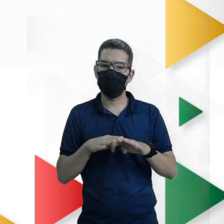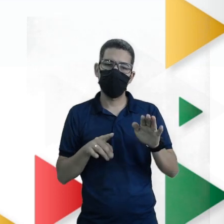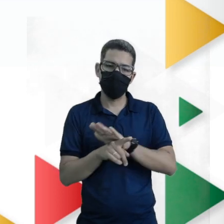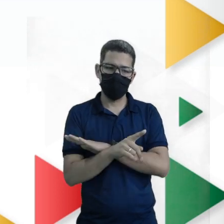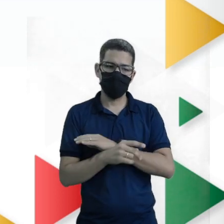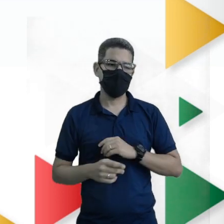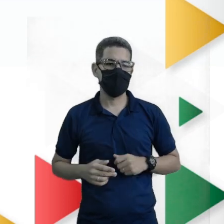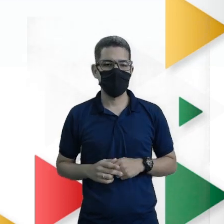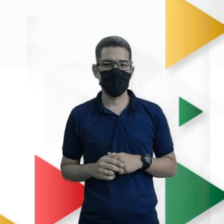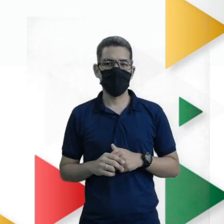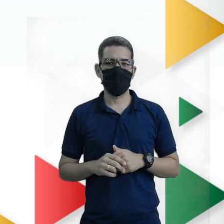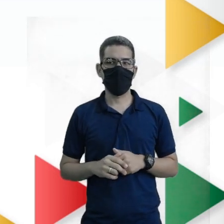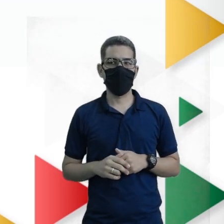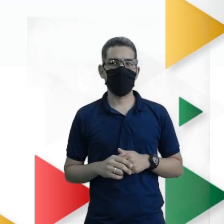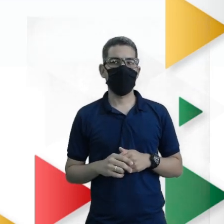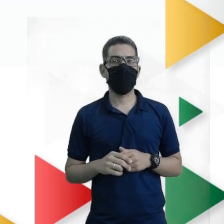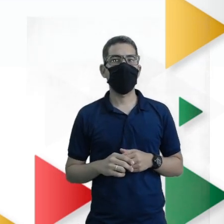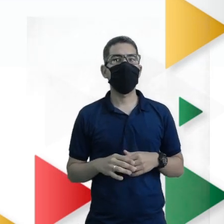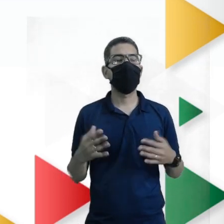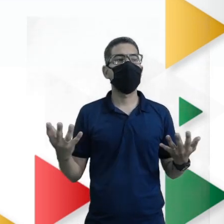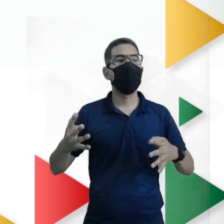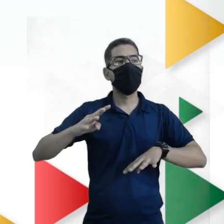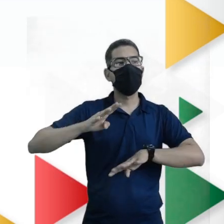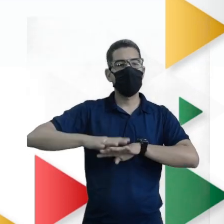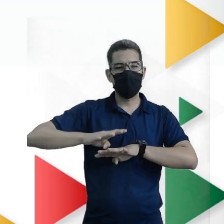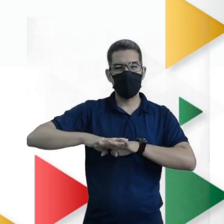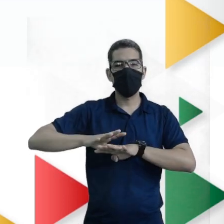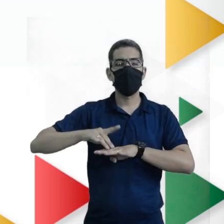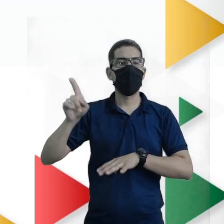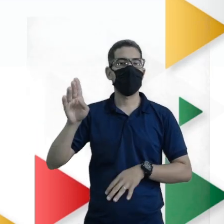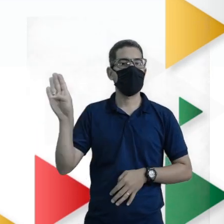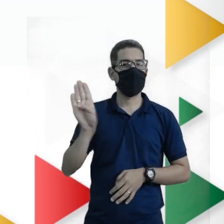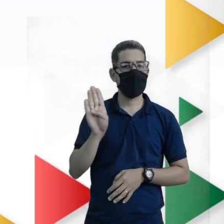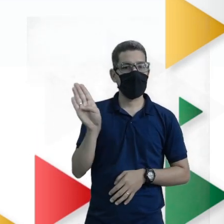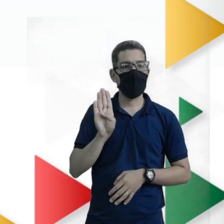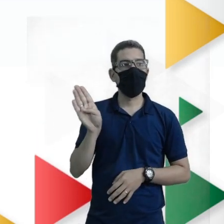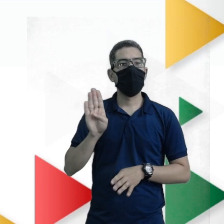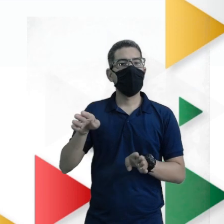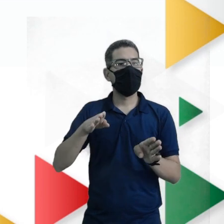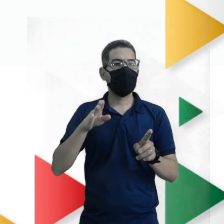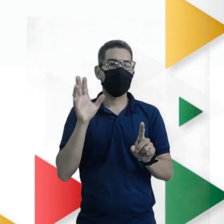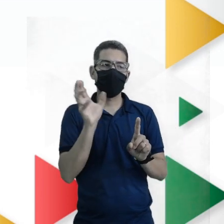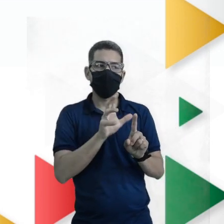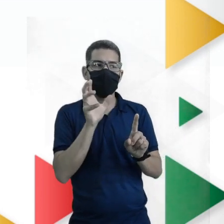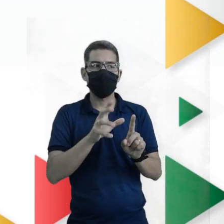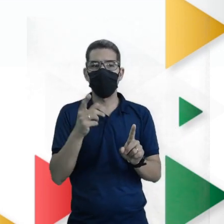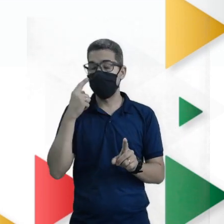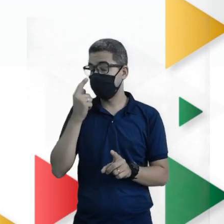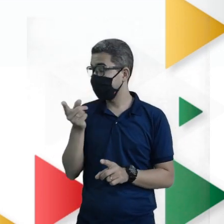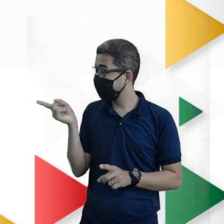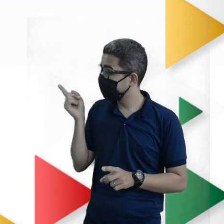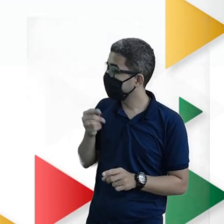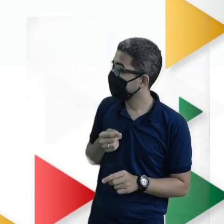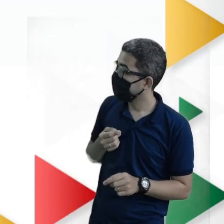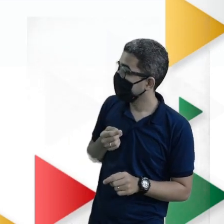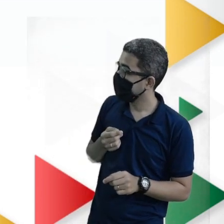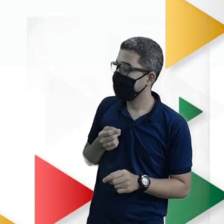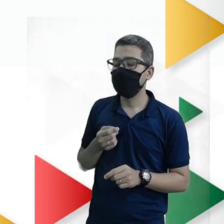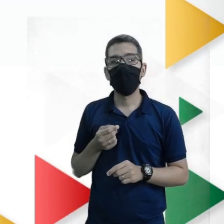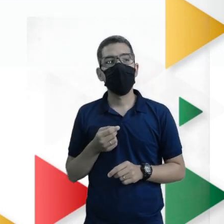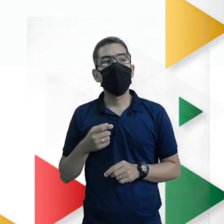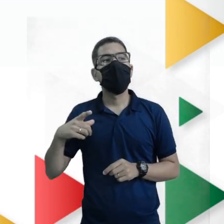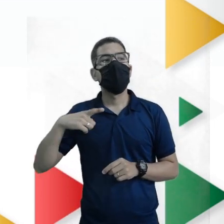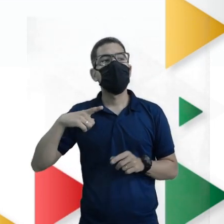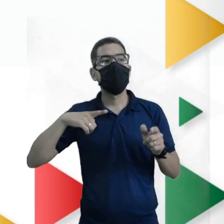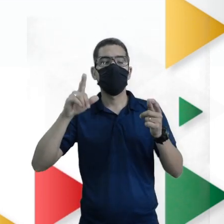tranquilo? Influenciados pela matemática da Babilônia, Hiparco de Nicéia, olha ele aí de volta, considerado pelos